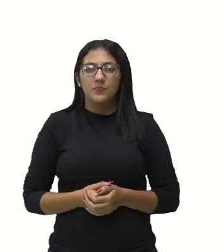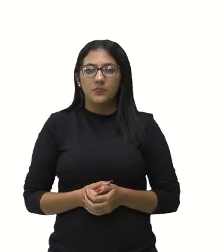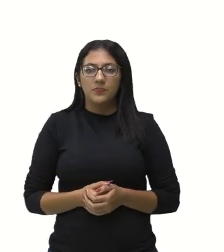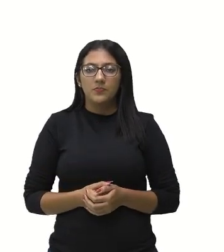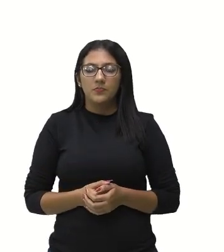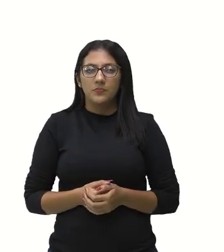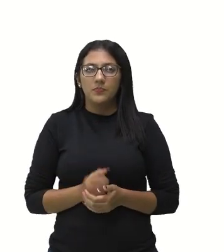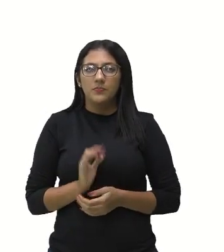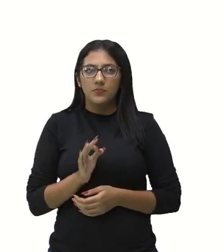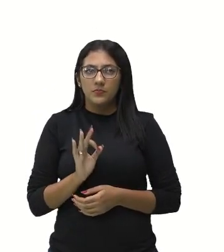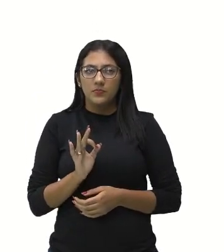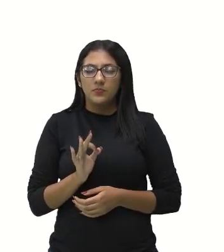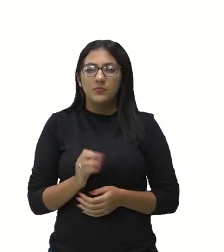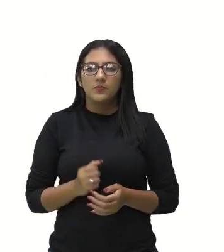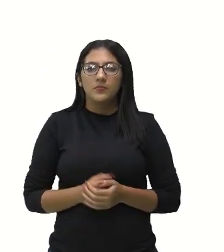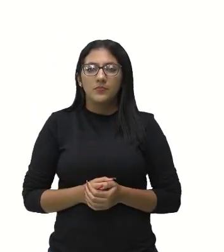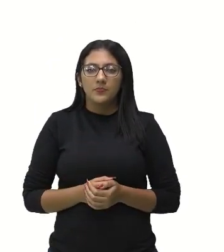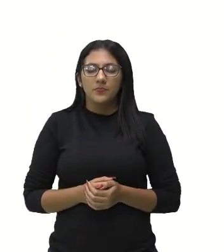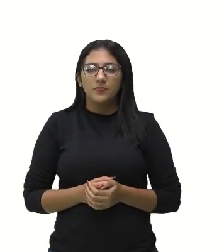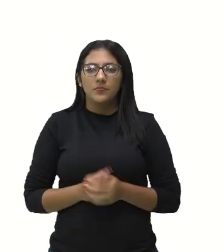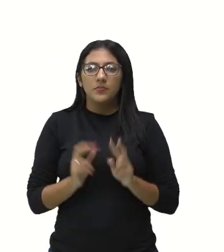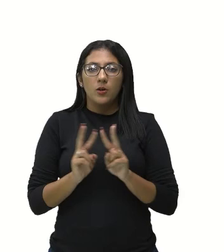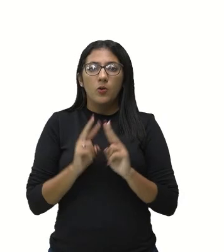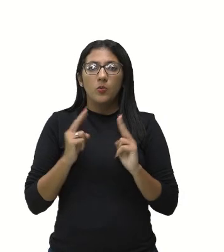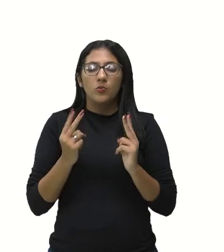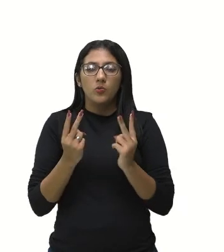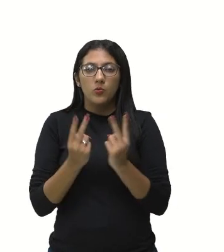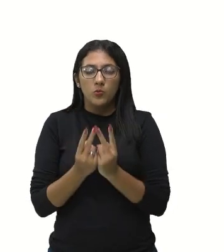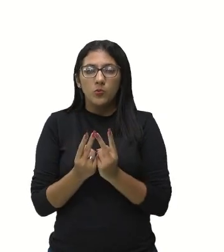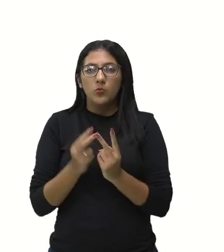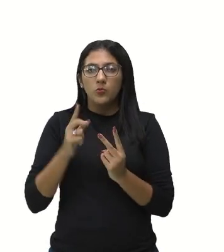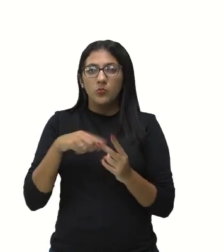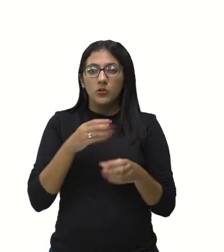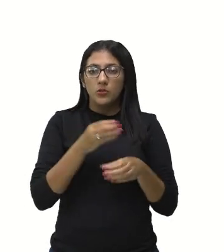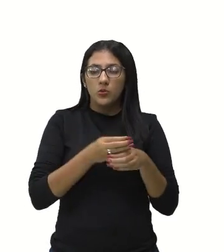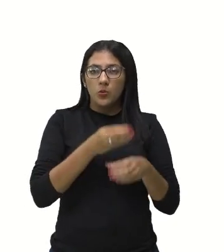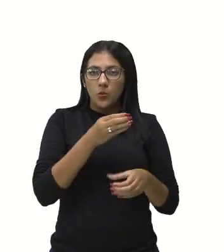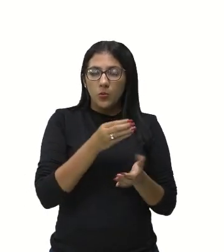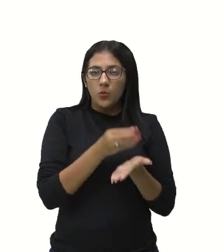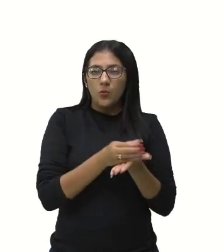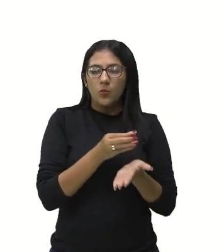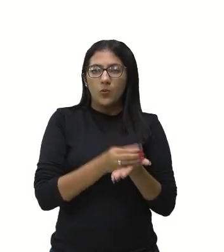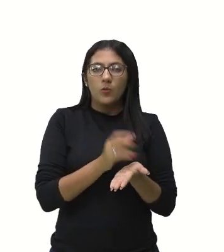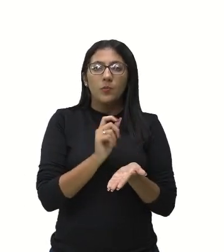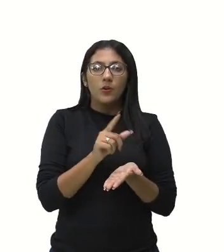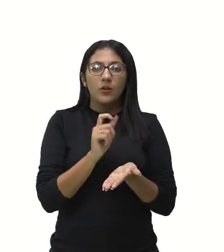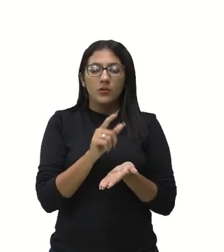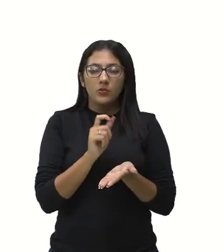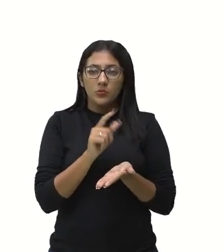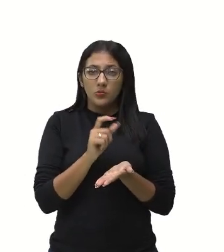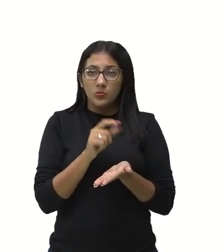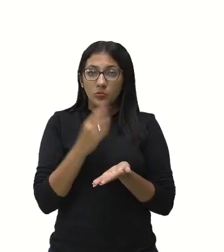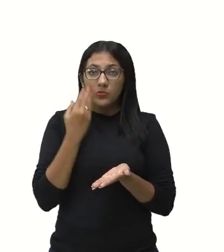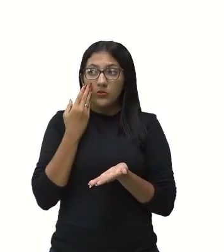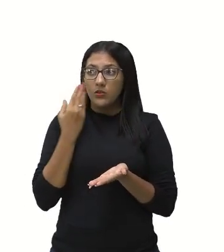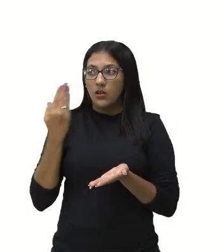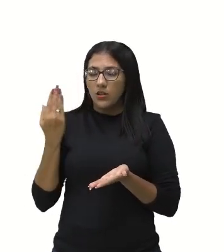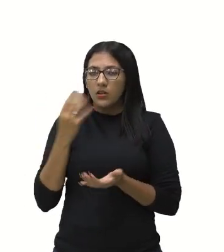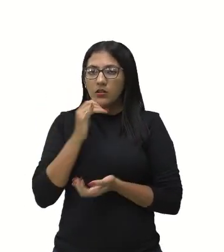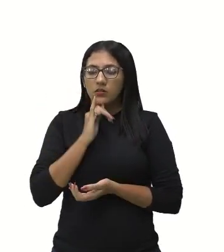60 vezes 3,14. Então, o volume do copo azul, nesse caso aqui,